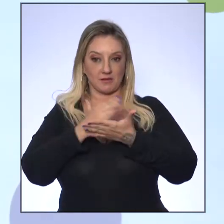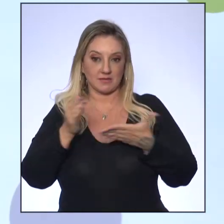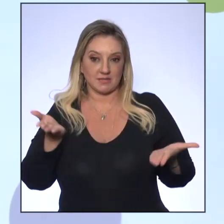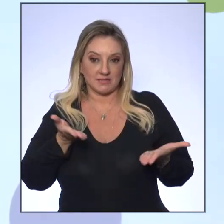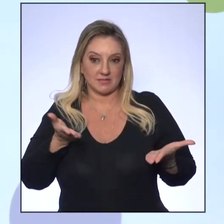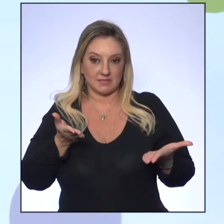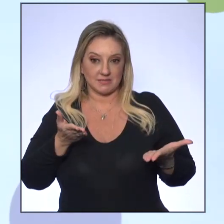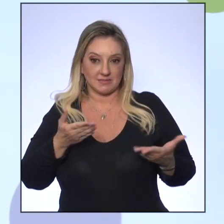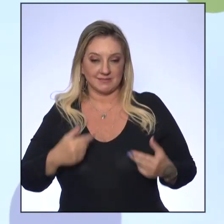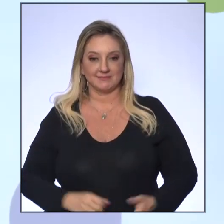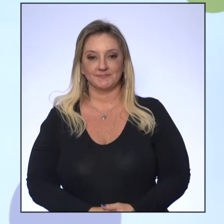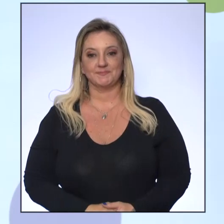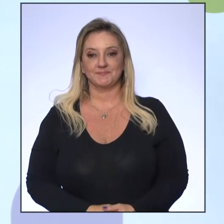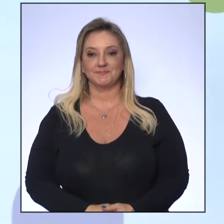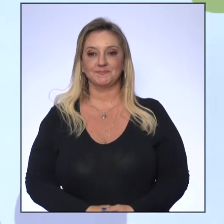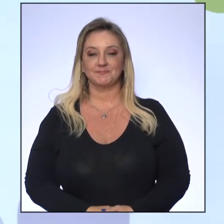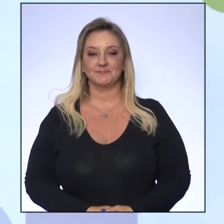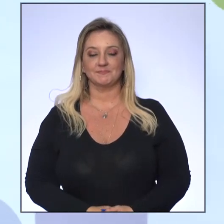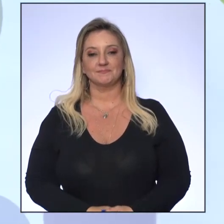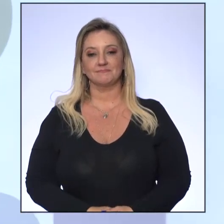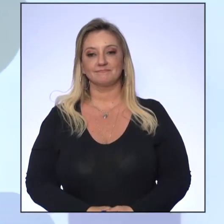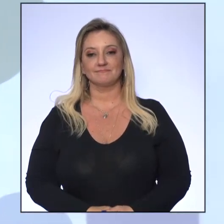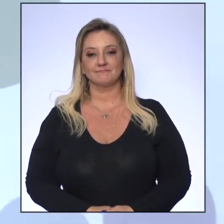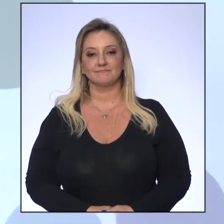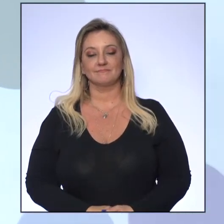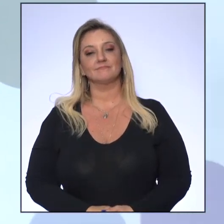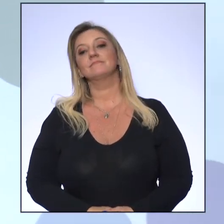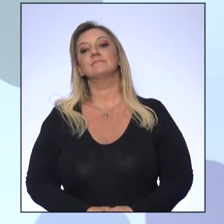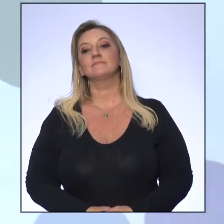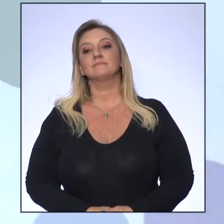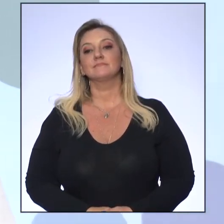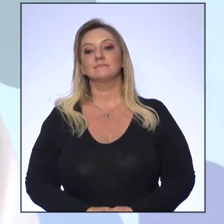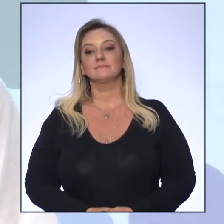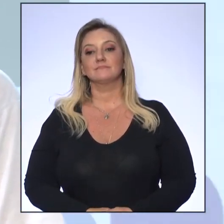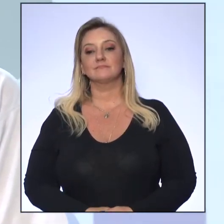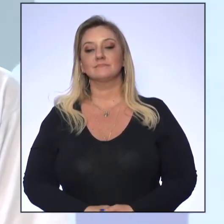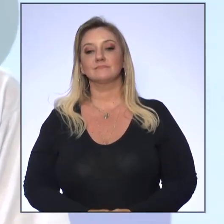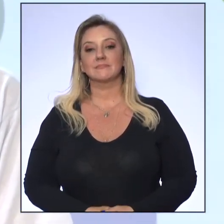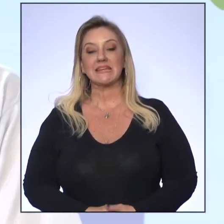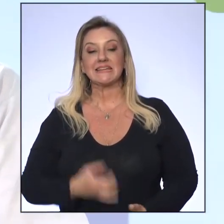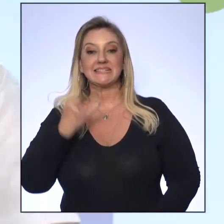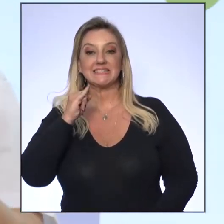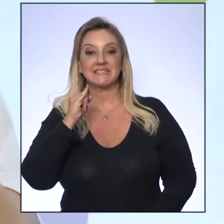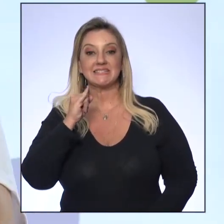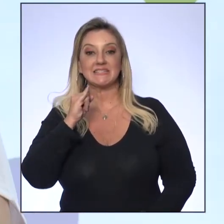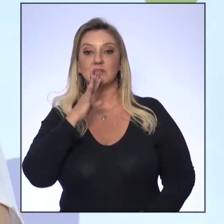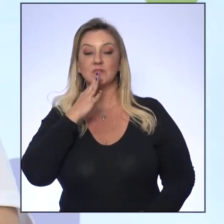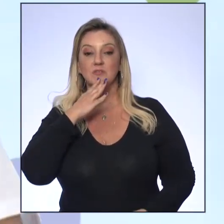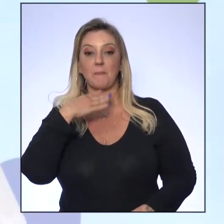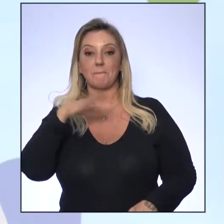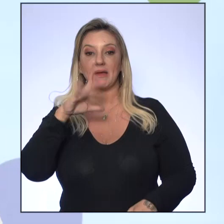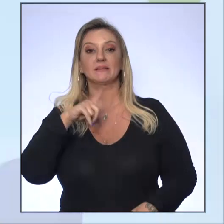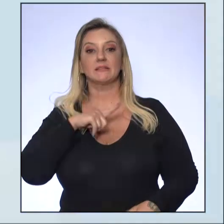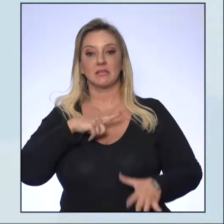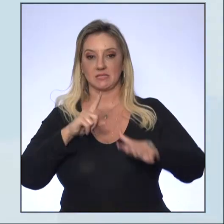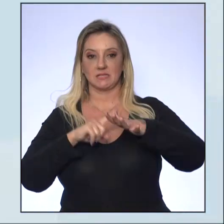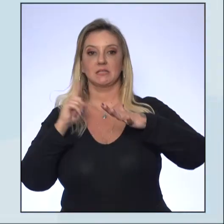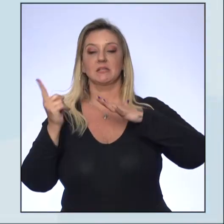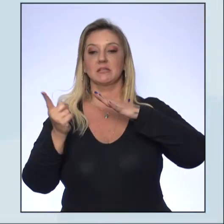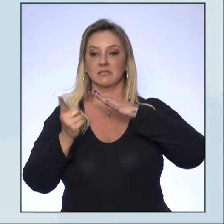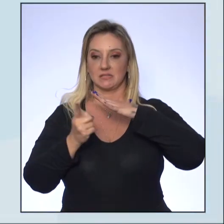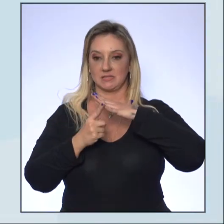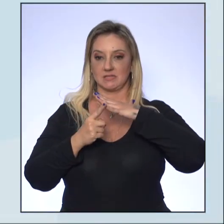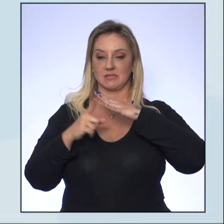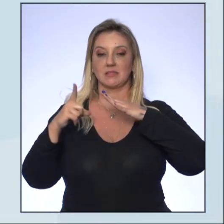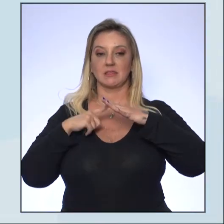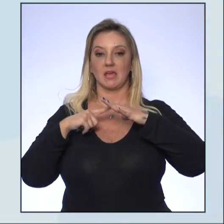exemplo, de um elemento como esse. Muito bem. Então, se você quer saber mais, nós temos redes sociais, temos também